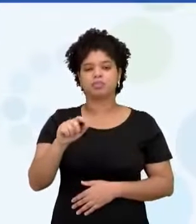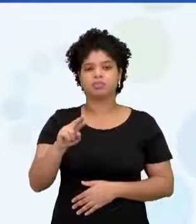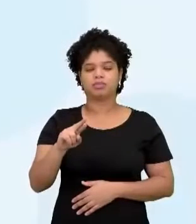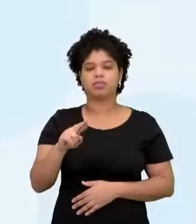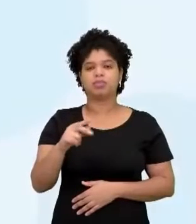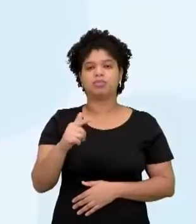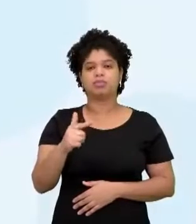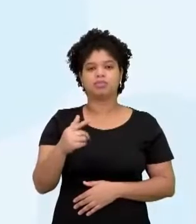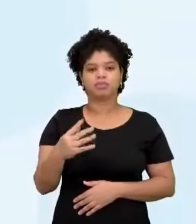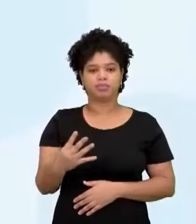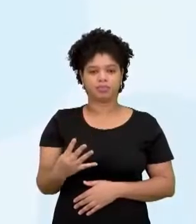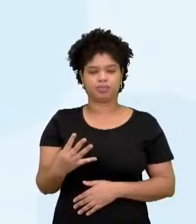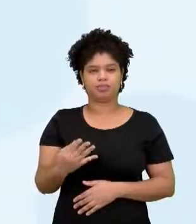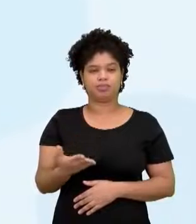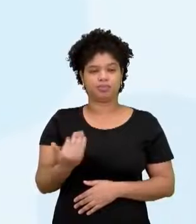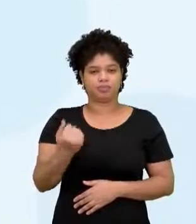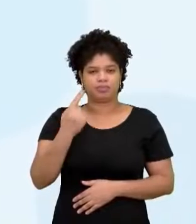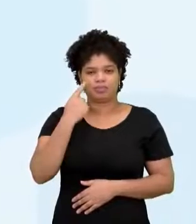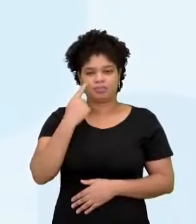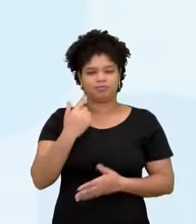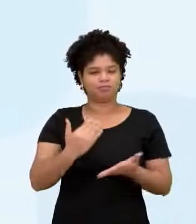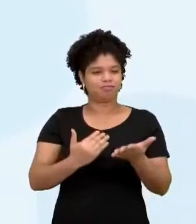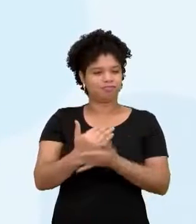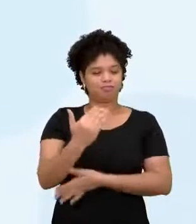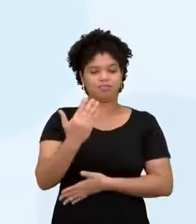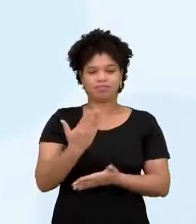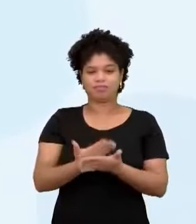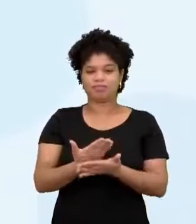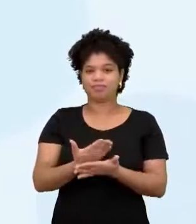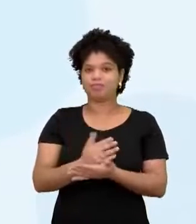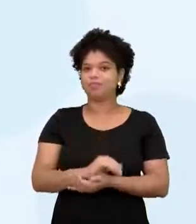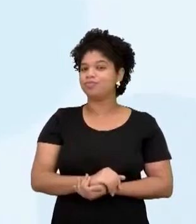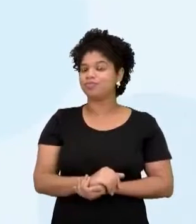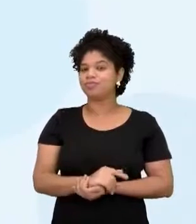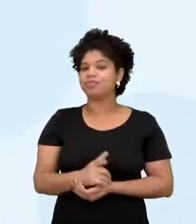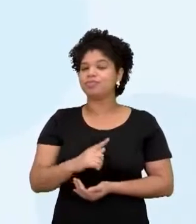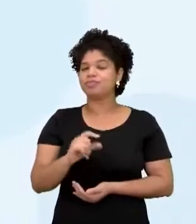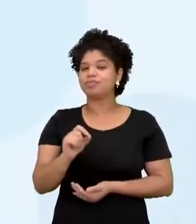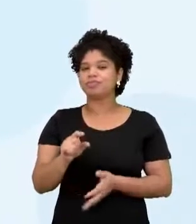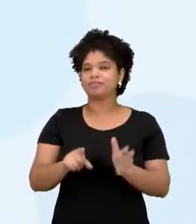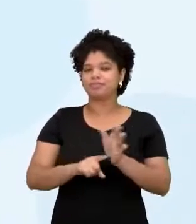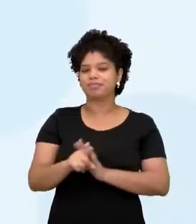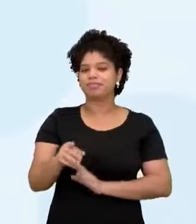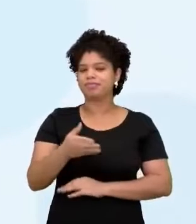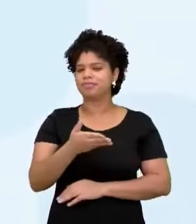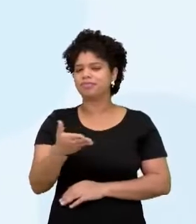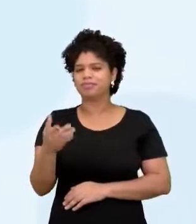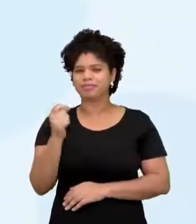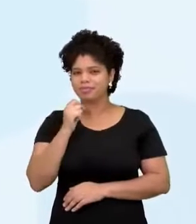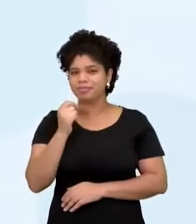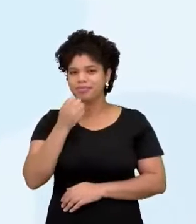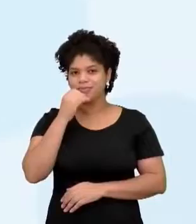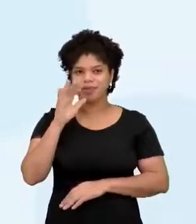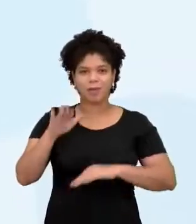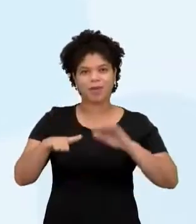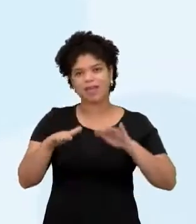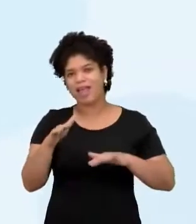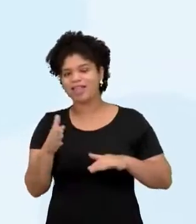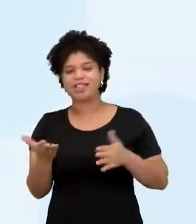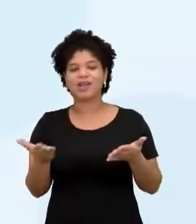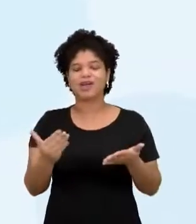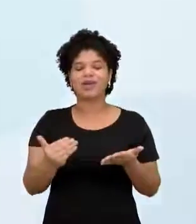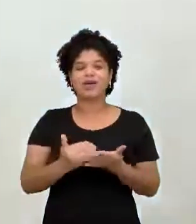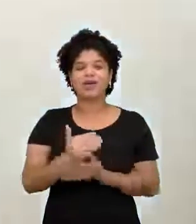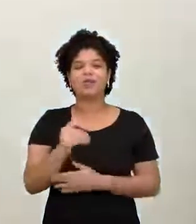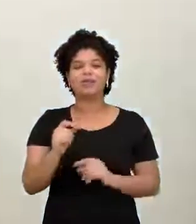09AR24. Então, vamos lá. Vamos começar com a nossa conversa, pessoal. Então, vão mandando os boa tardes que nós vamos seguir